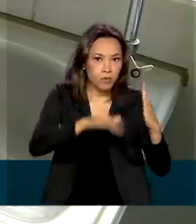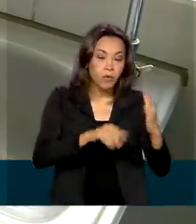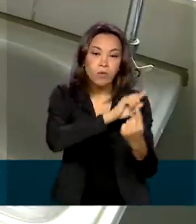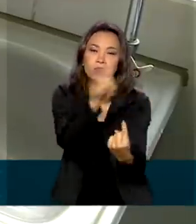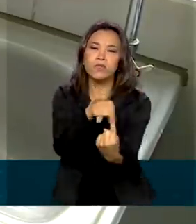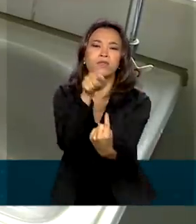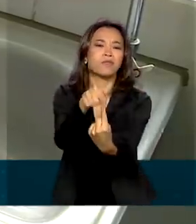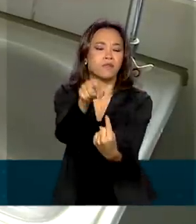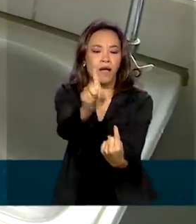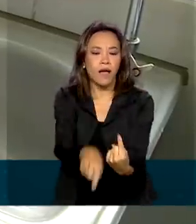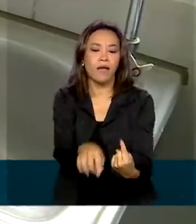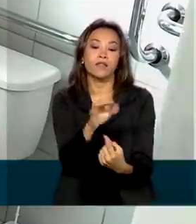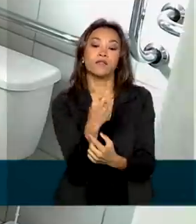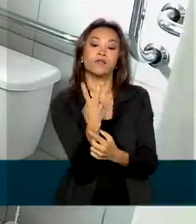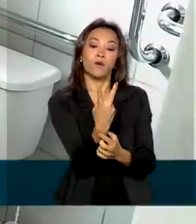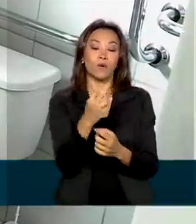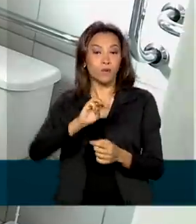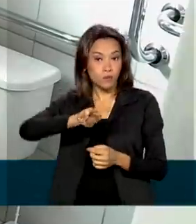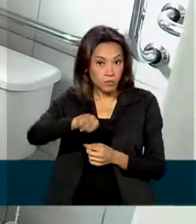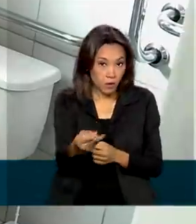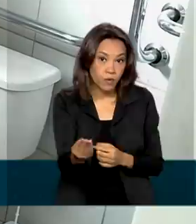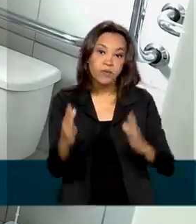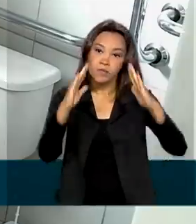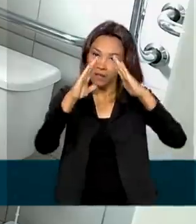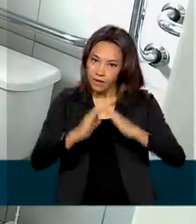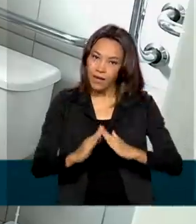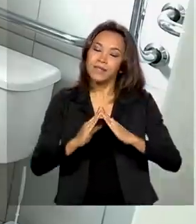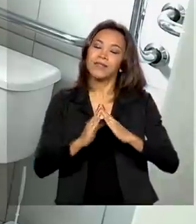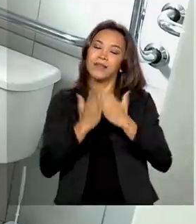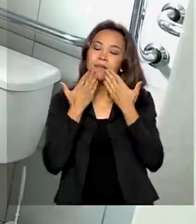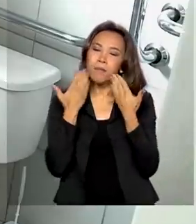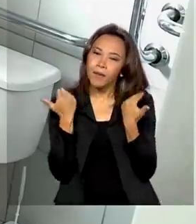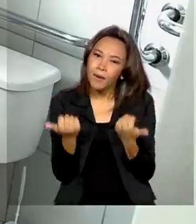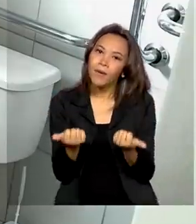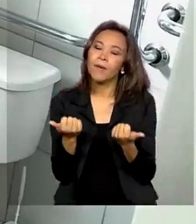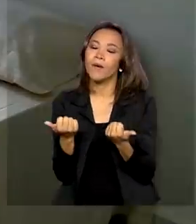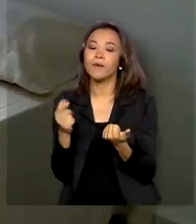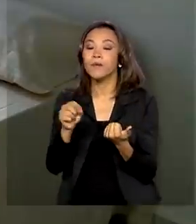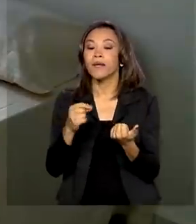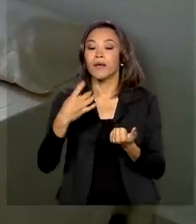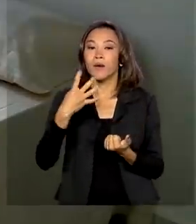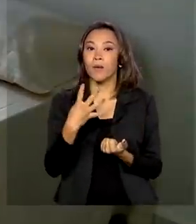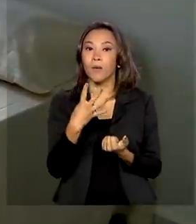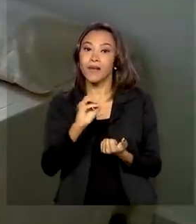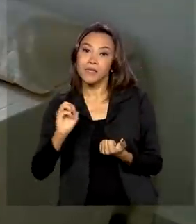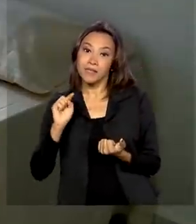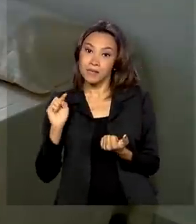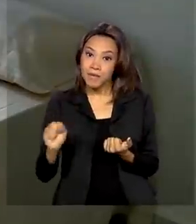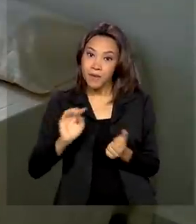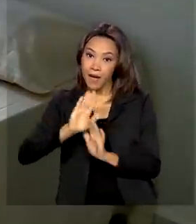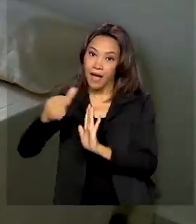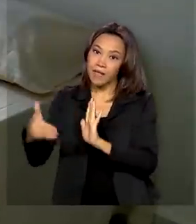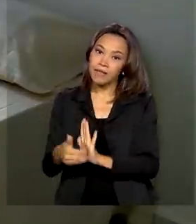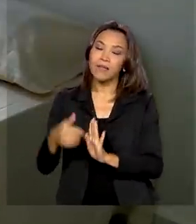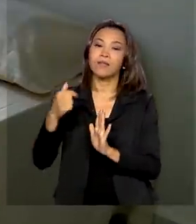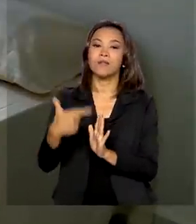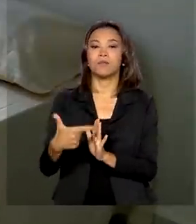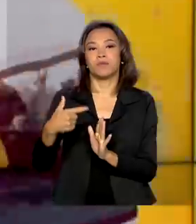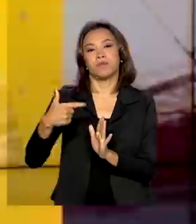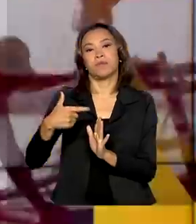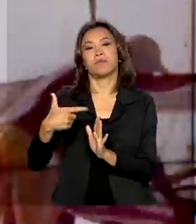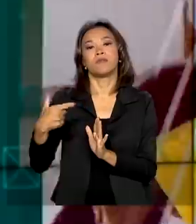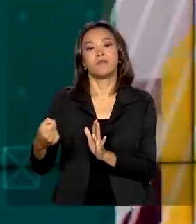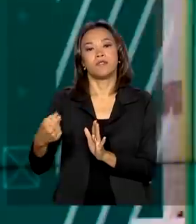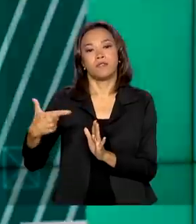regularizar 2 milhões de moradias e promover melhorias em 400 mil até 2024